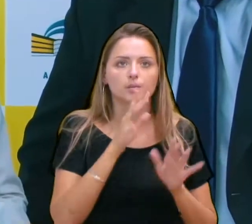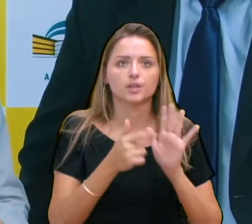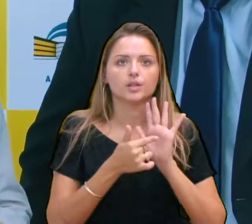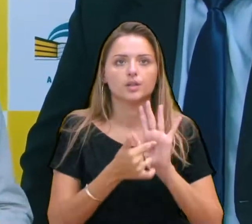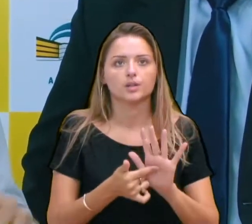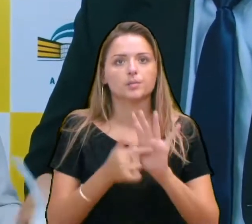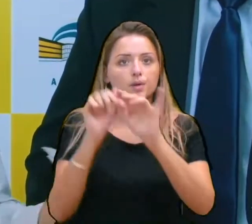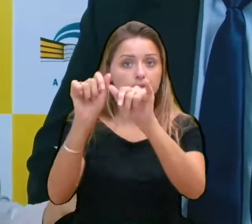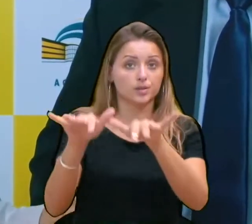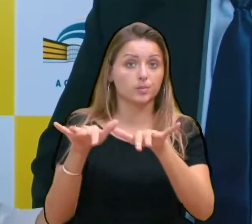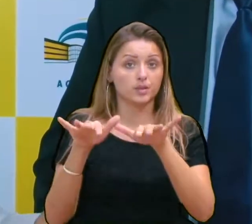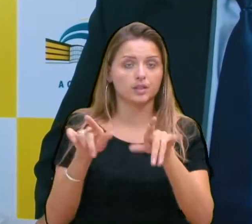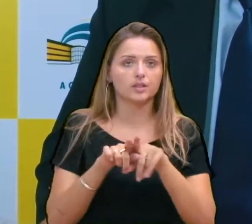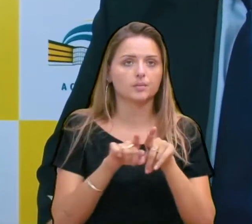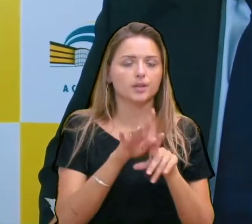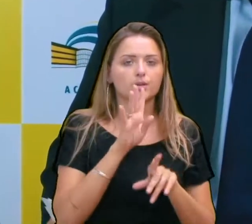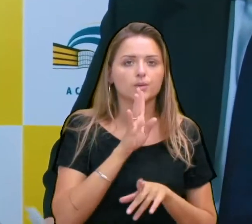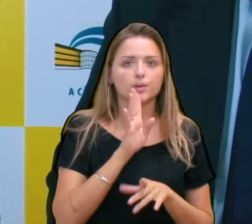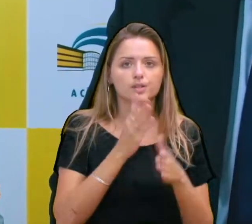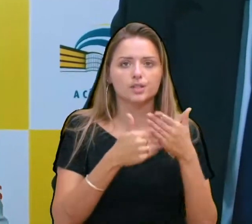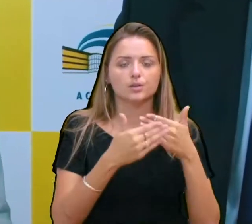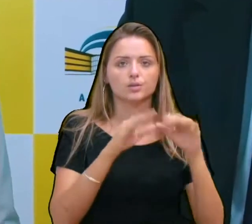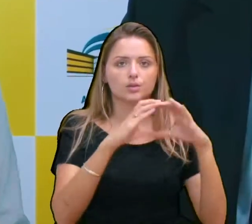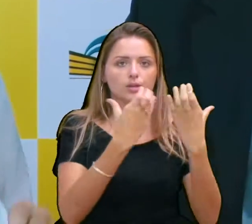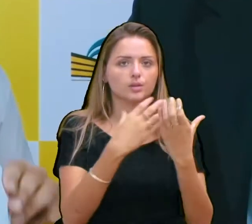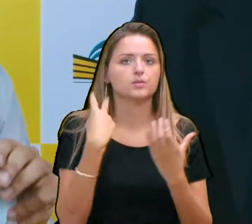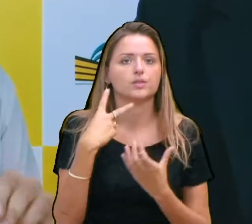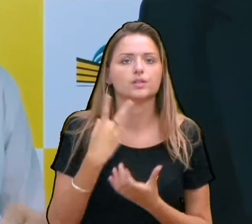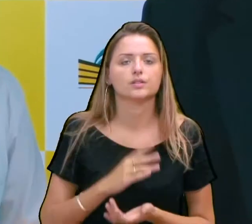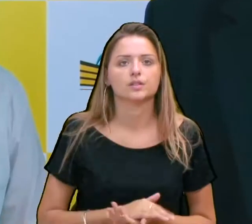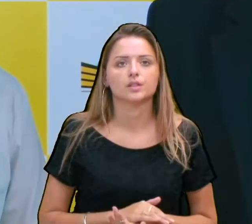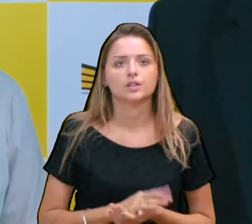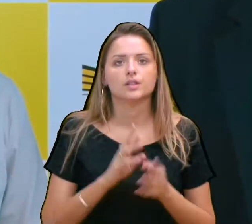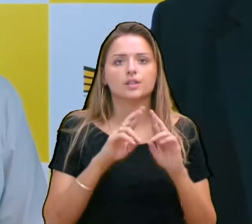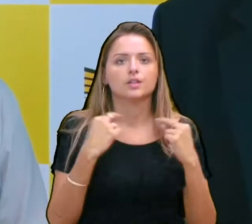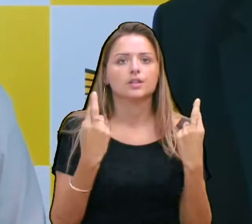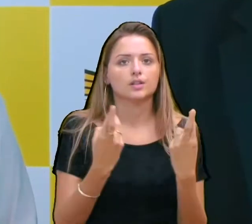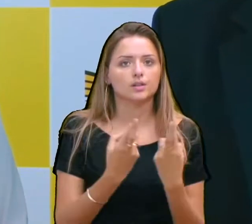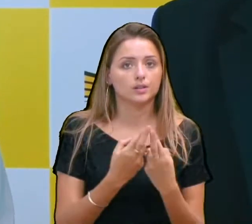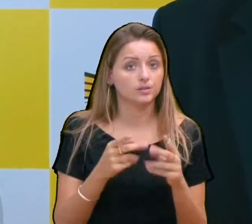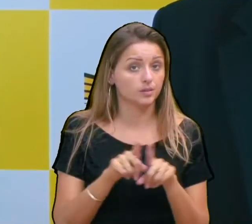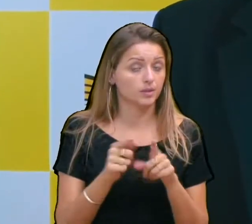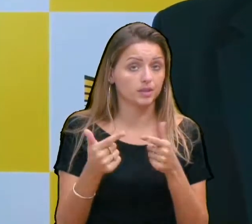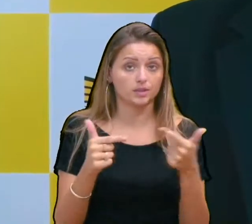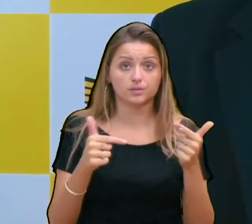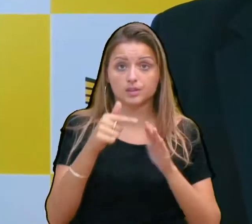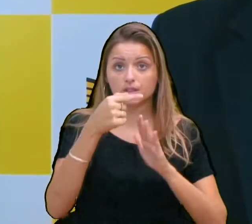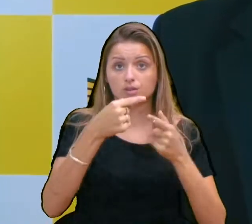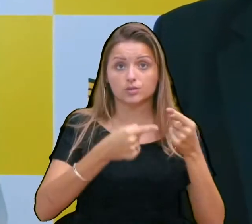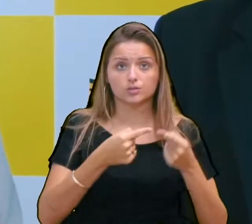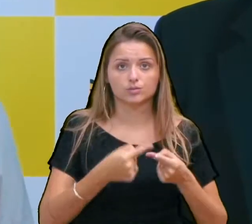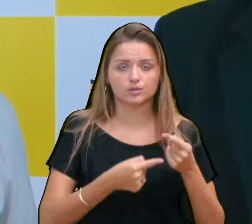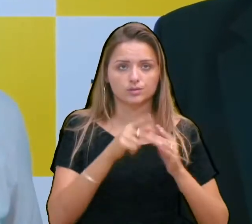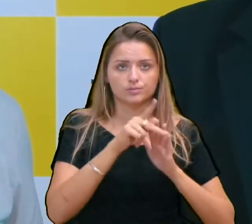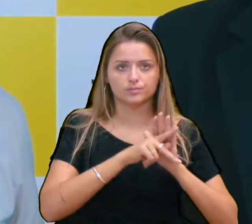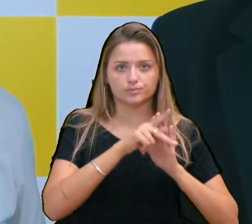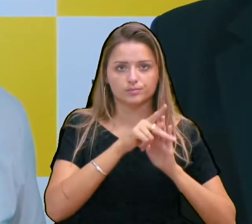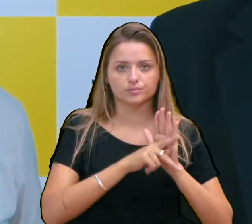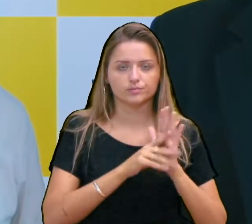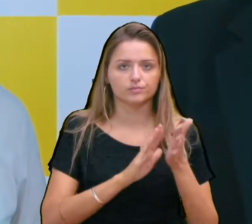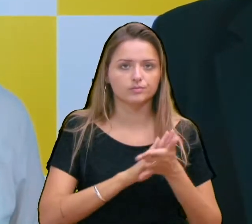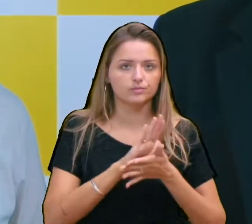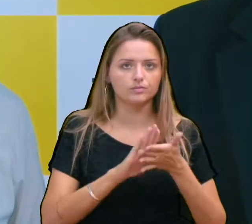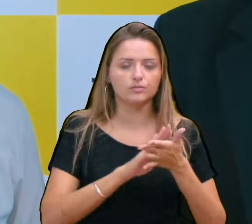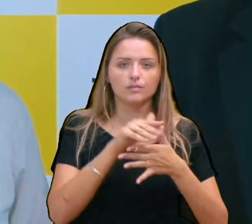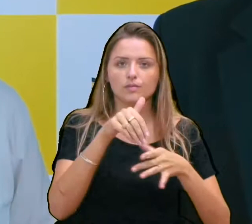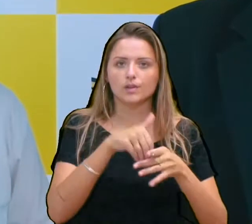no plenário e também conheceram aqui as dependências da Câmara de Vereadores. Sessão essa também que não teve ordem do dia, ou seja, não foram debatidos nem